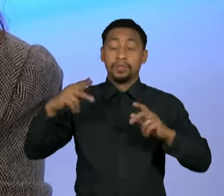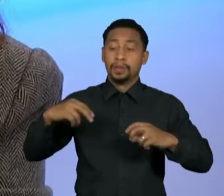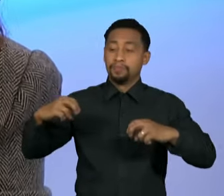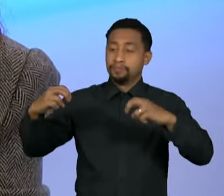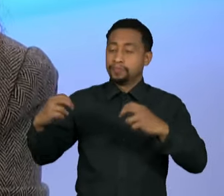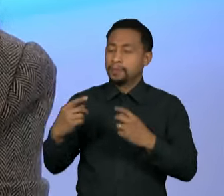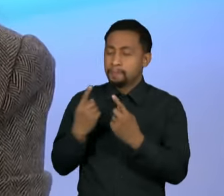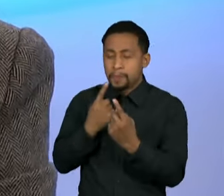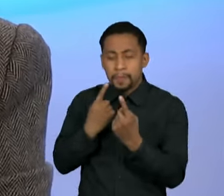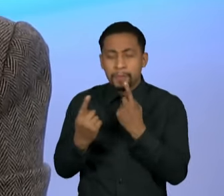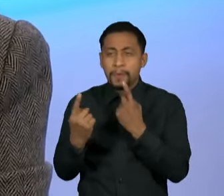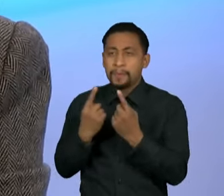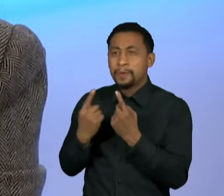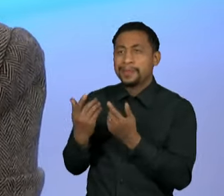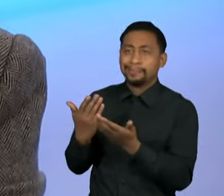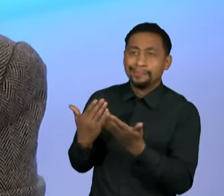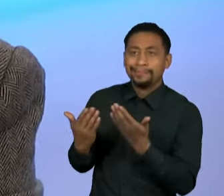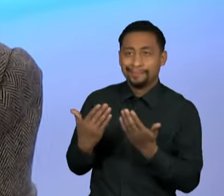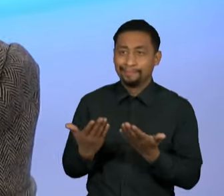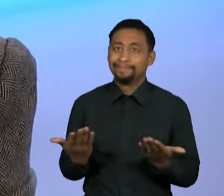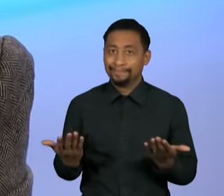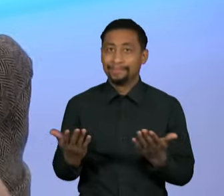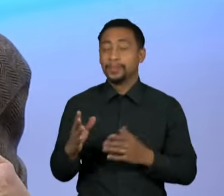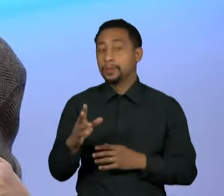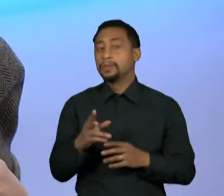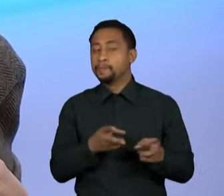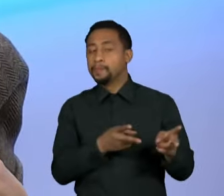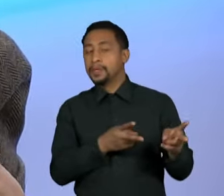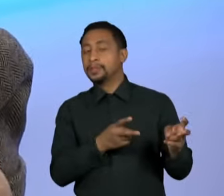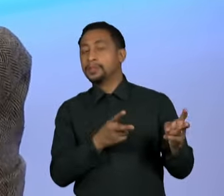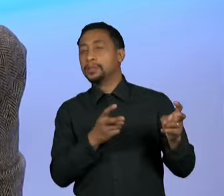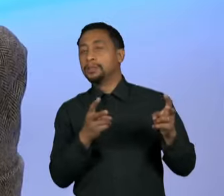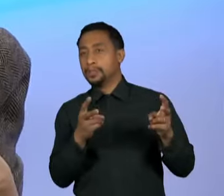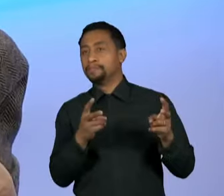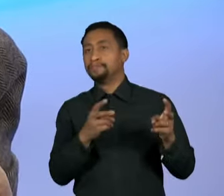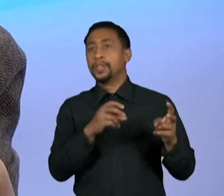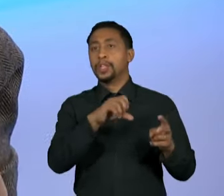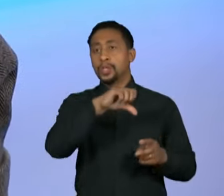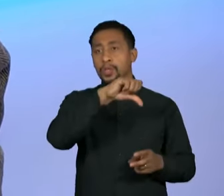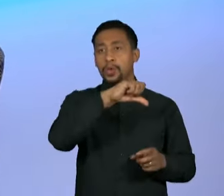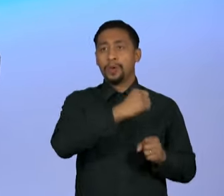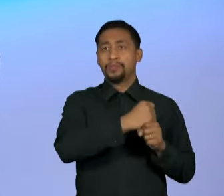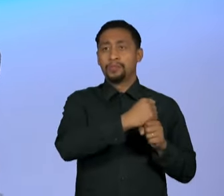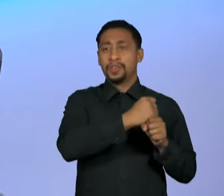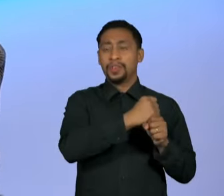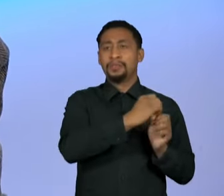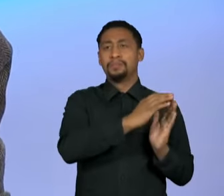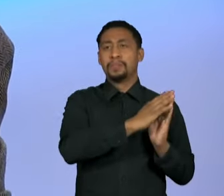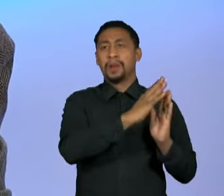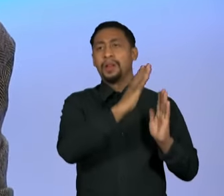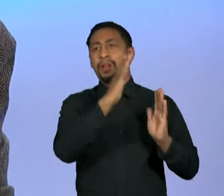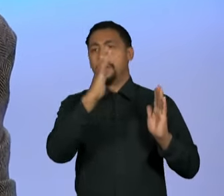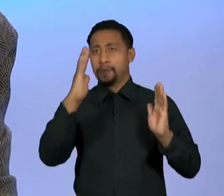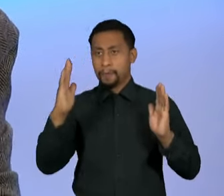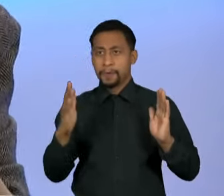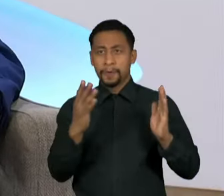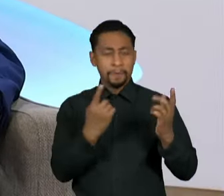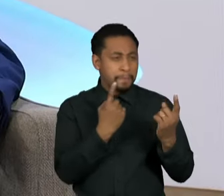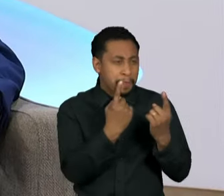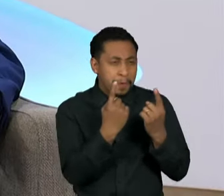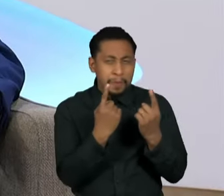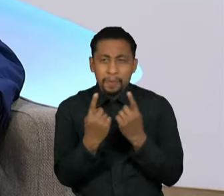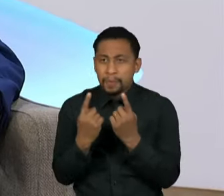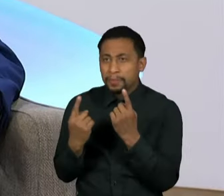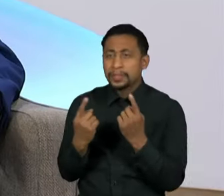e dialogarem. O que eu observo é que nos últimos 9 anos, o exercício de escutar opiniões diferentes ficou